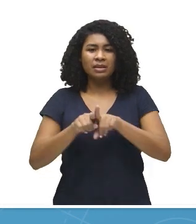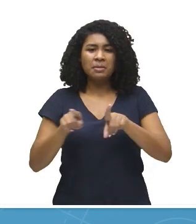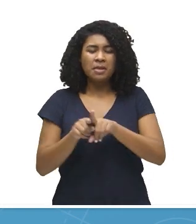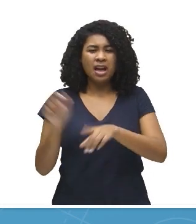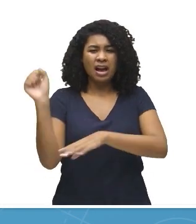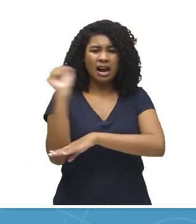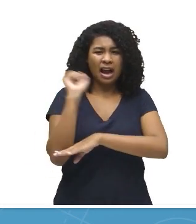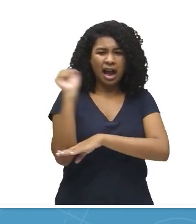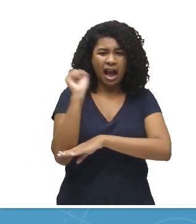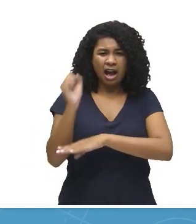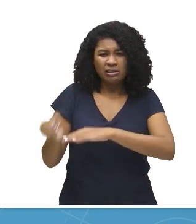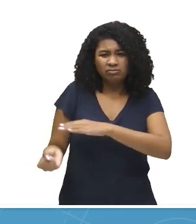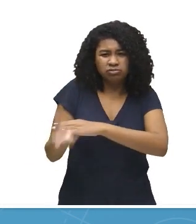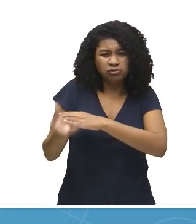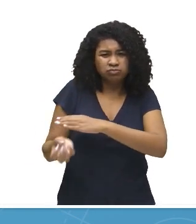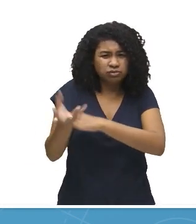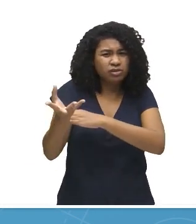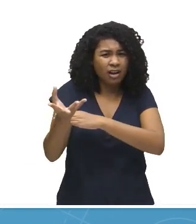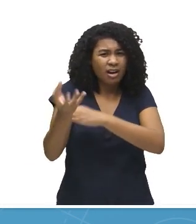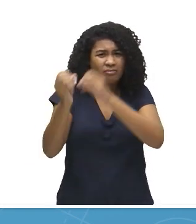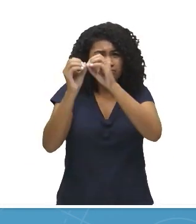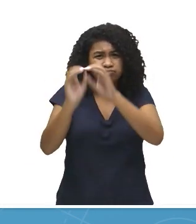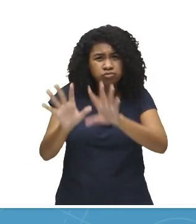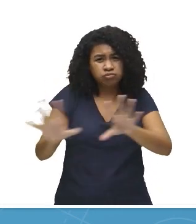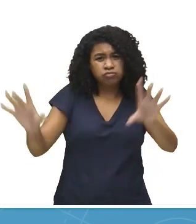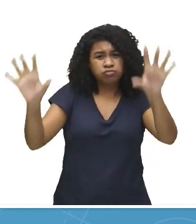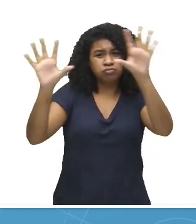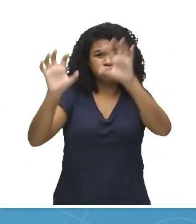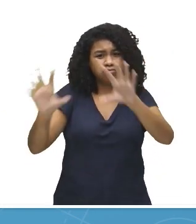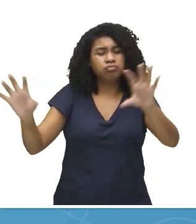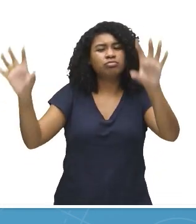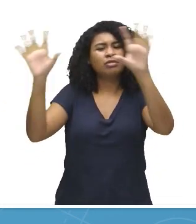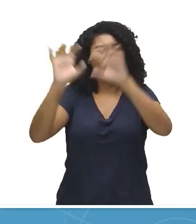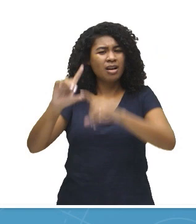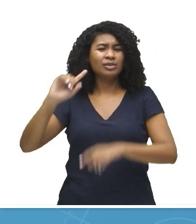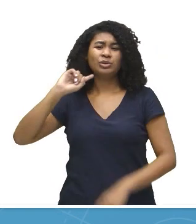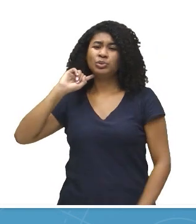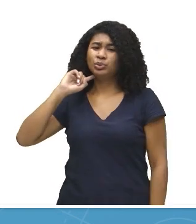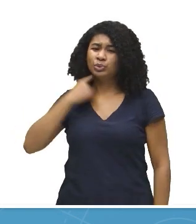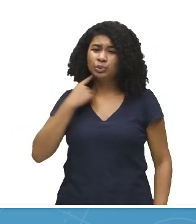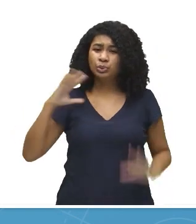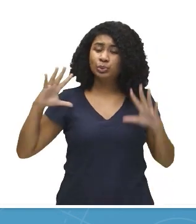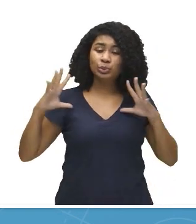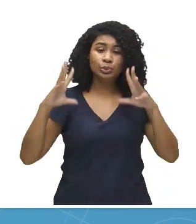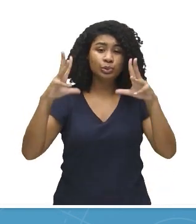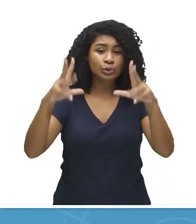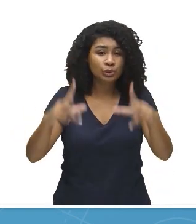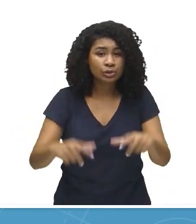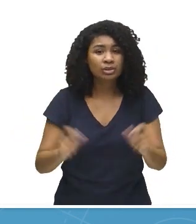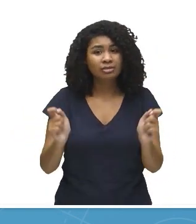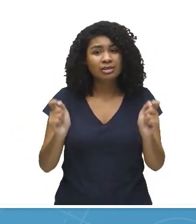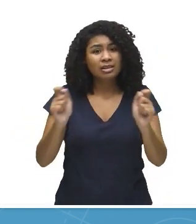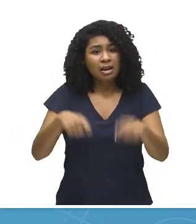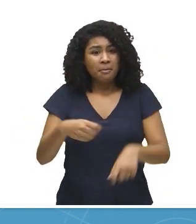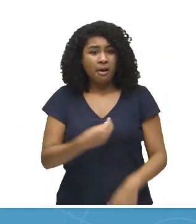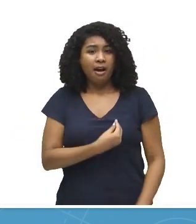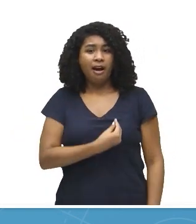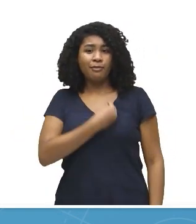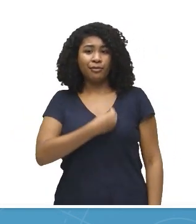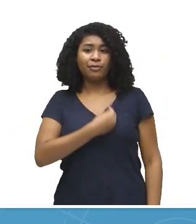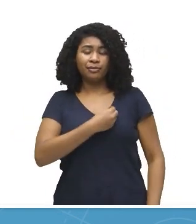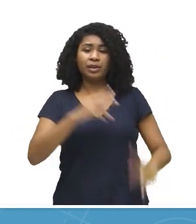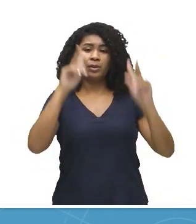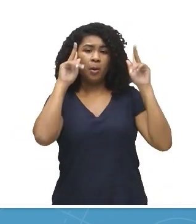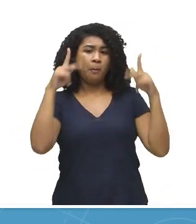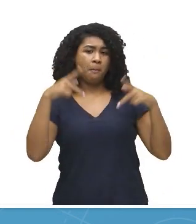automóveis. Então tudo isso acaba destruindo aí, colocando em risco a nossa sobrevivência, olha, aqui